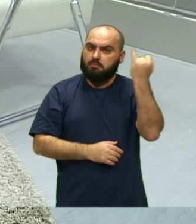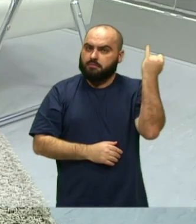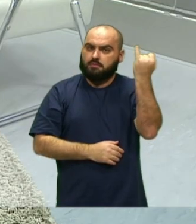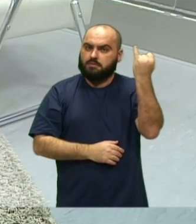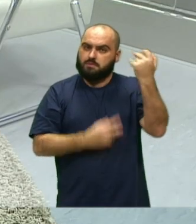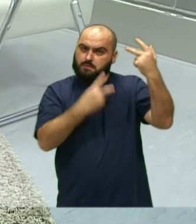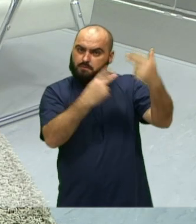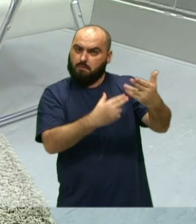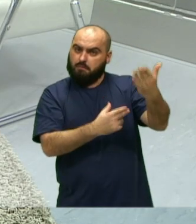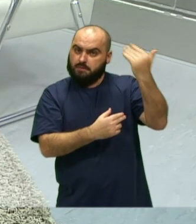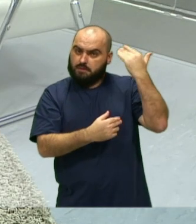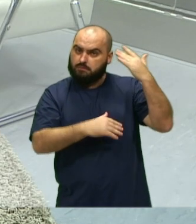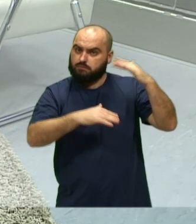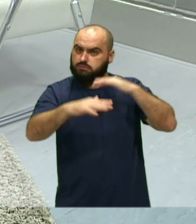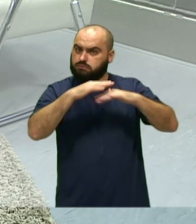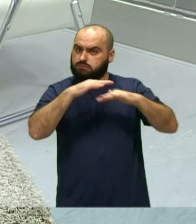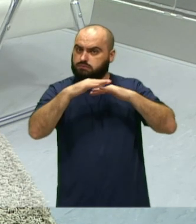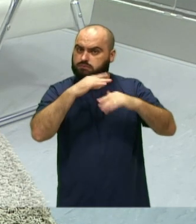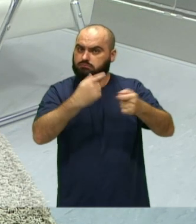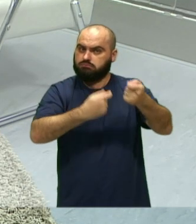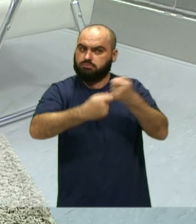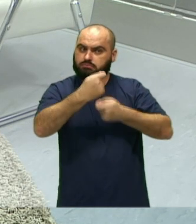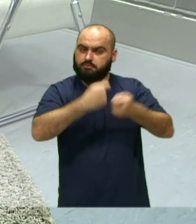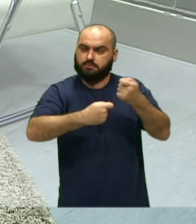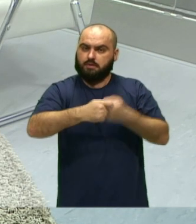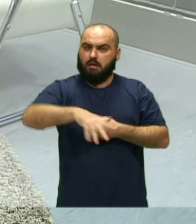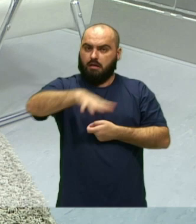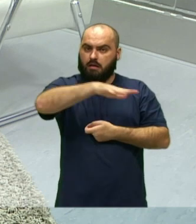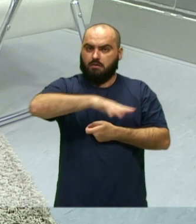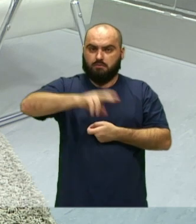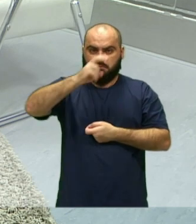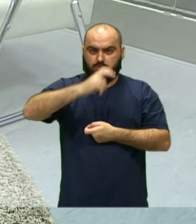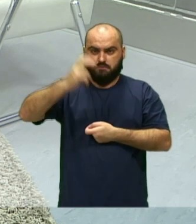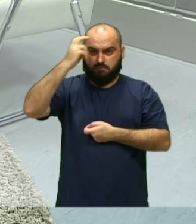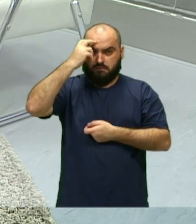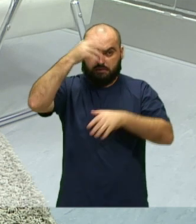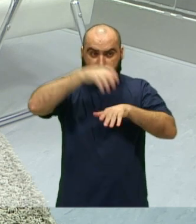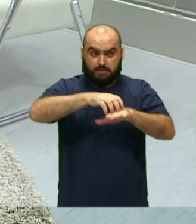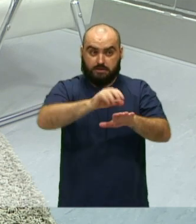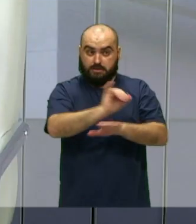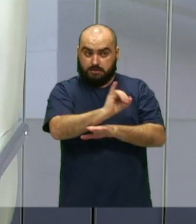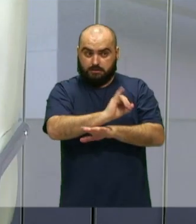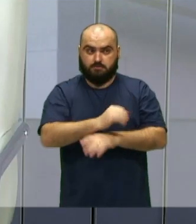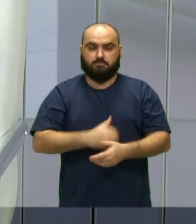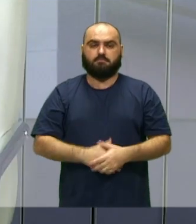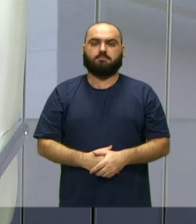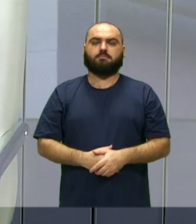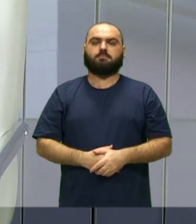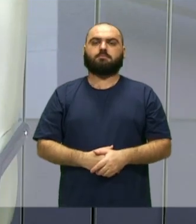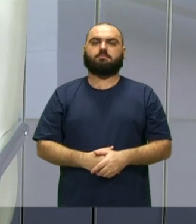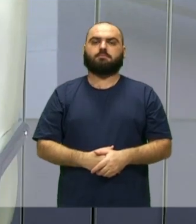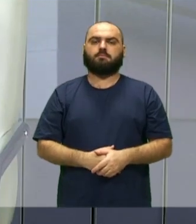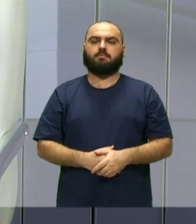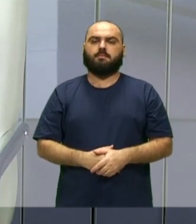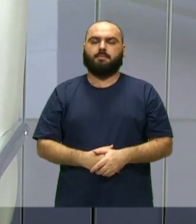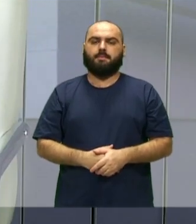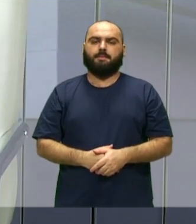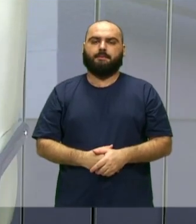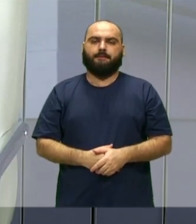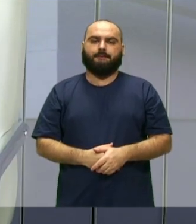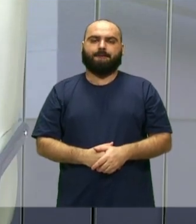edições para a movimentação econômica do setor de cultura e de turismo da cidade? Olha, é